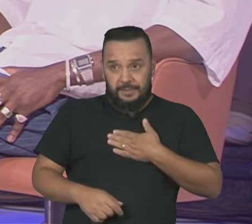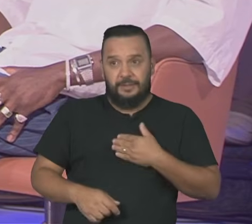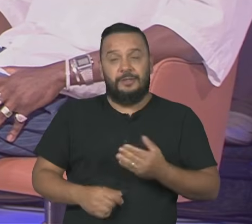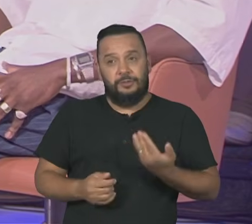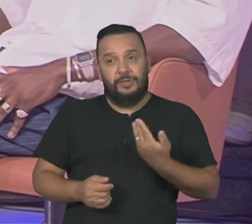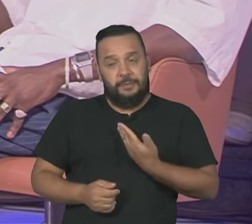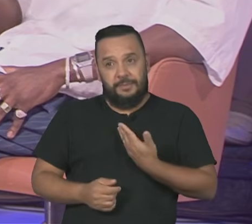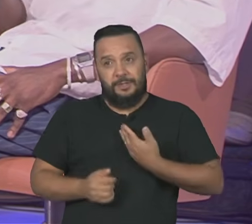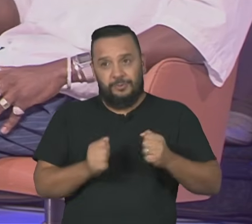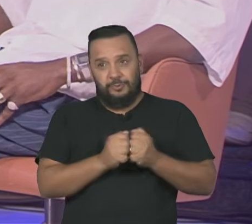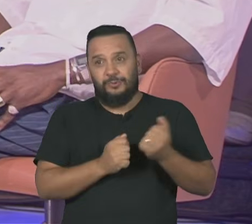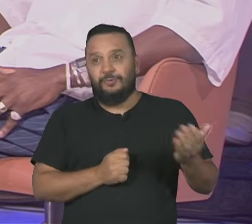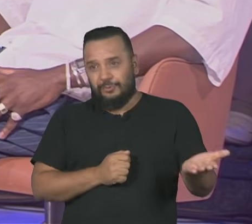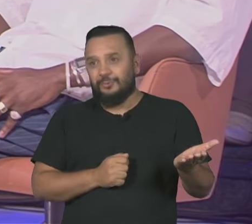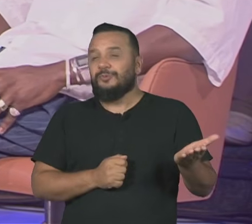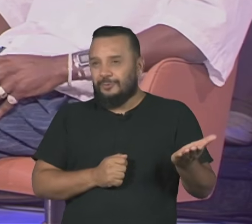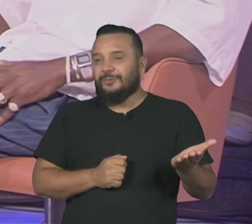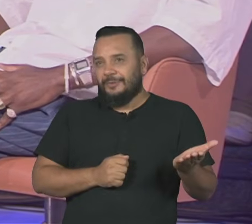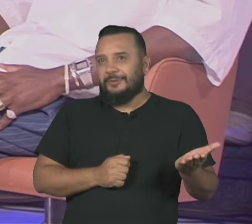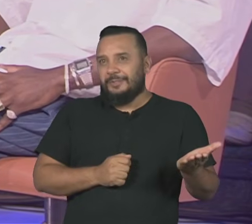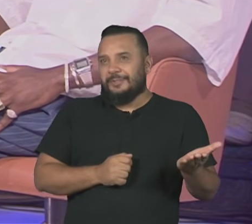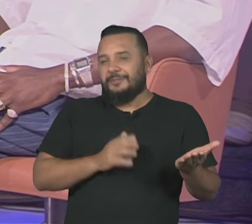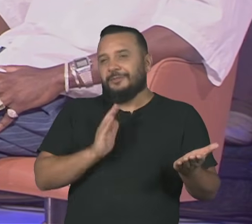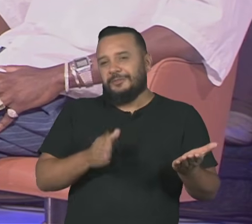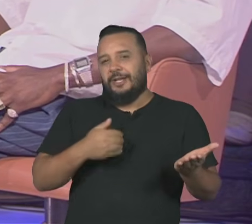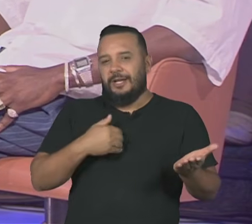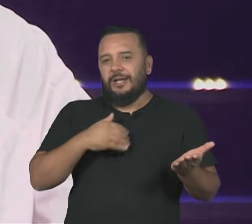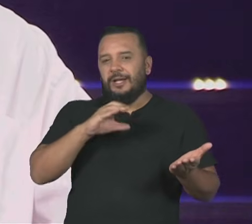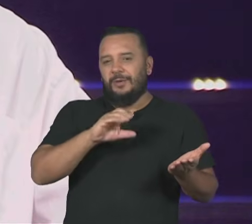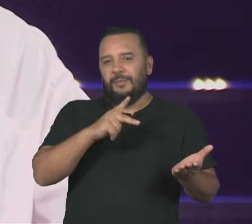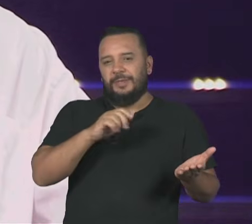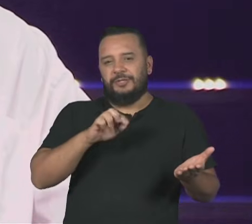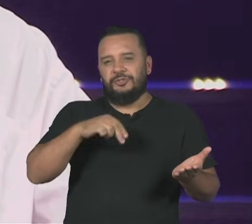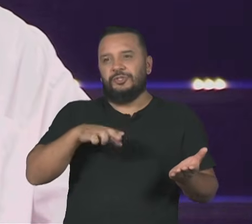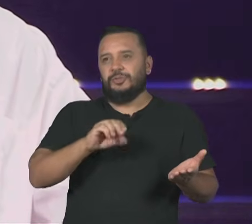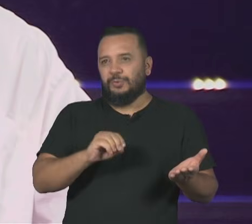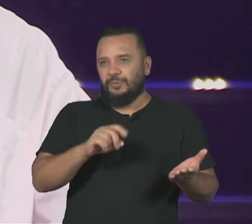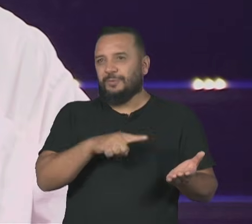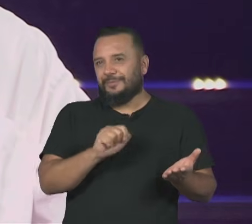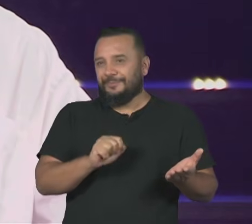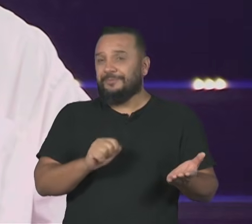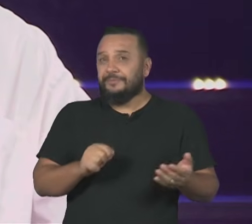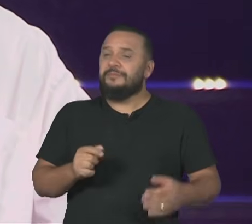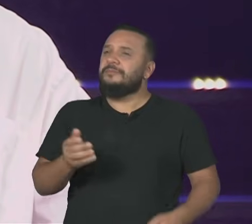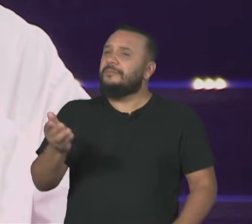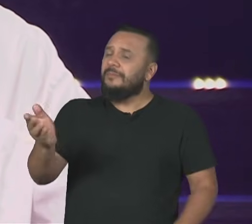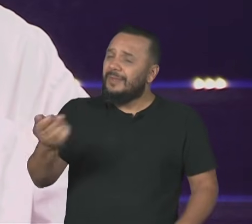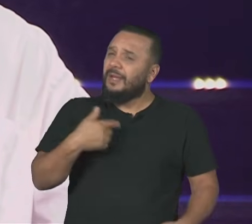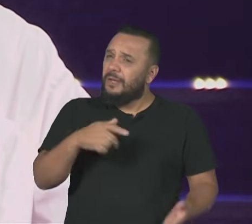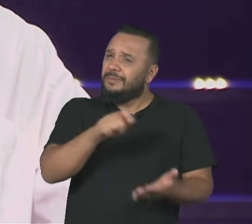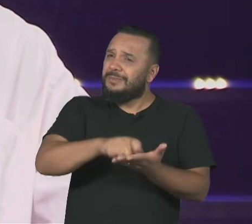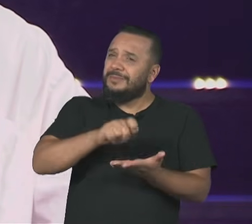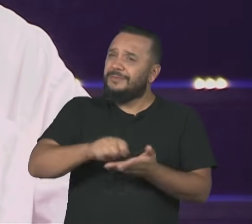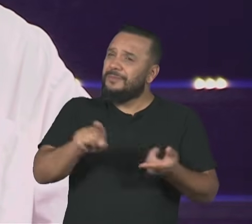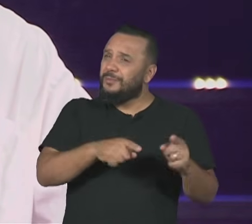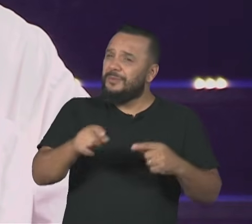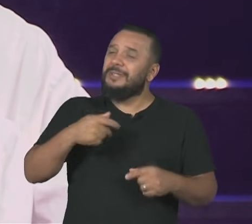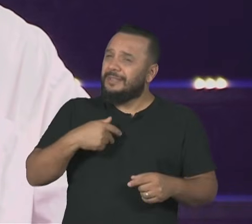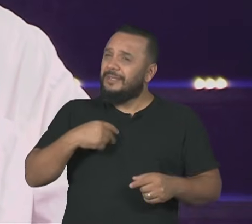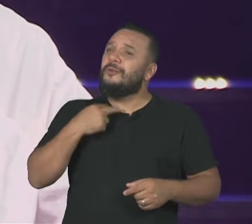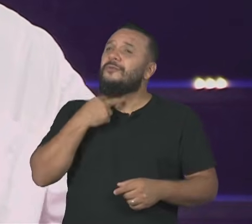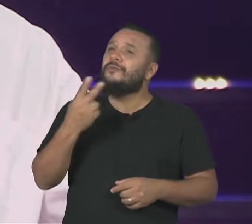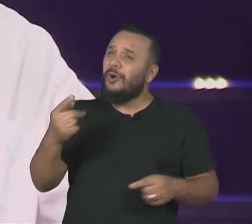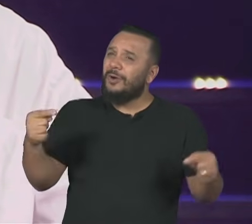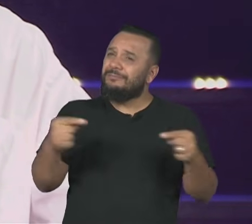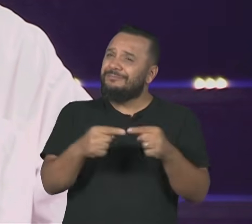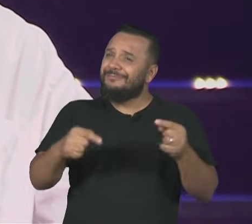Cupertino e tal, que é dos garotinhos que estão arrebentando por aí. Aí eu falei, Gil, desde que eu fiz essa música,